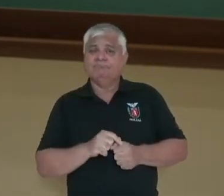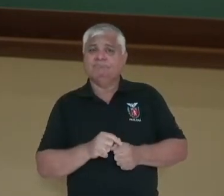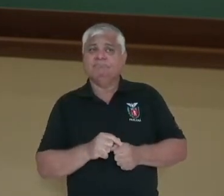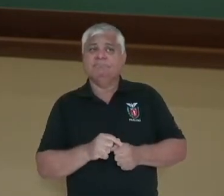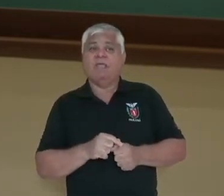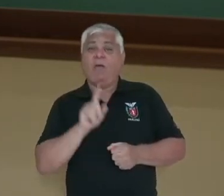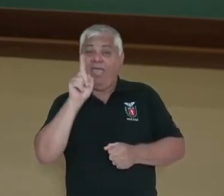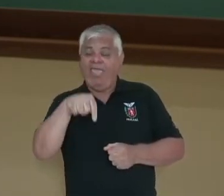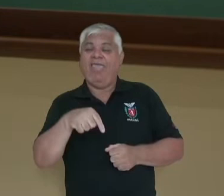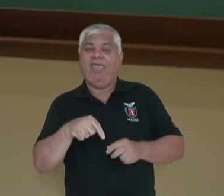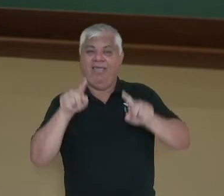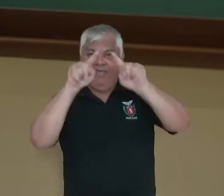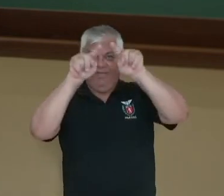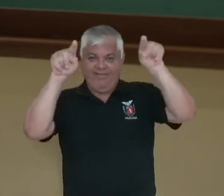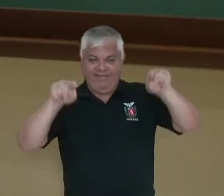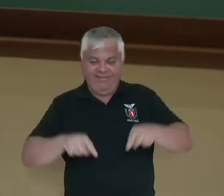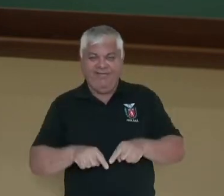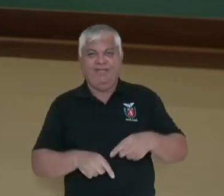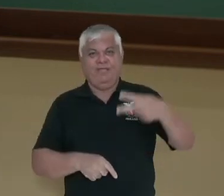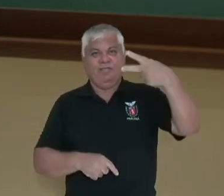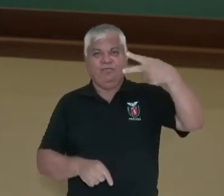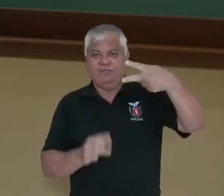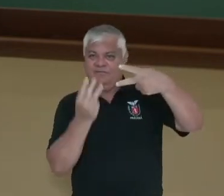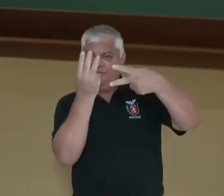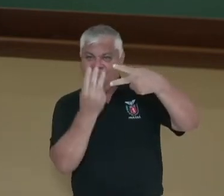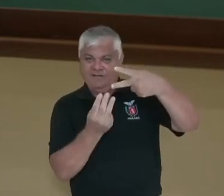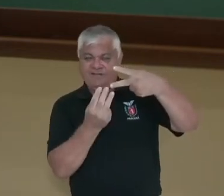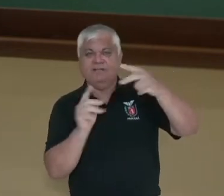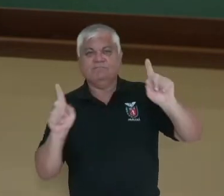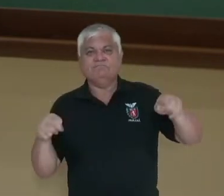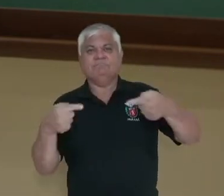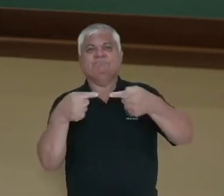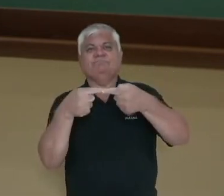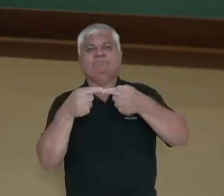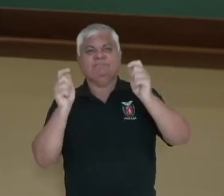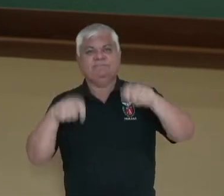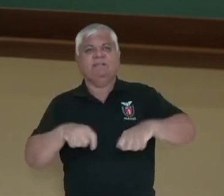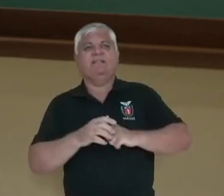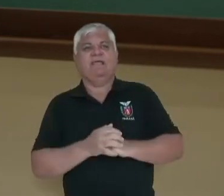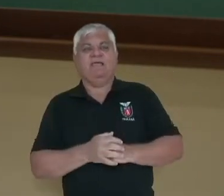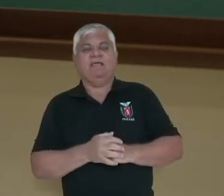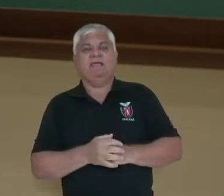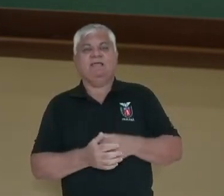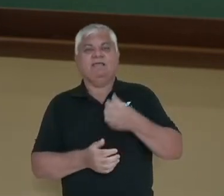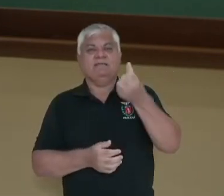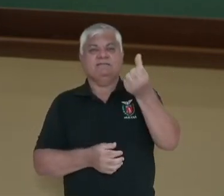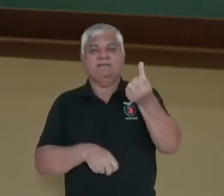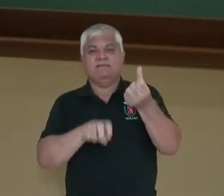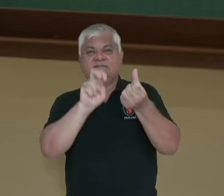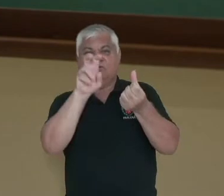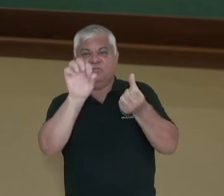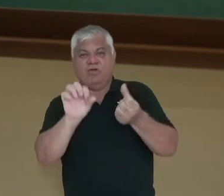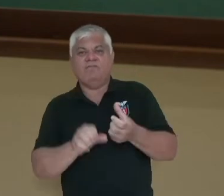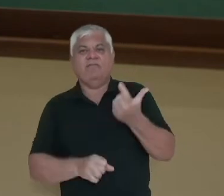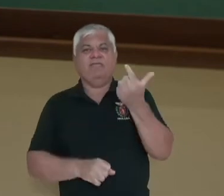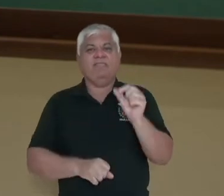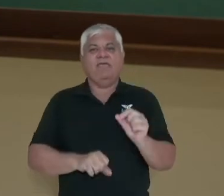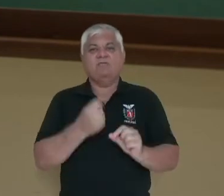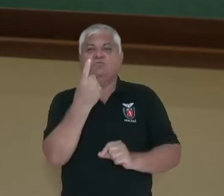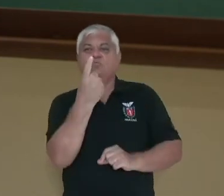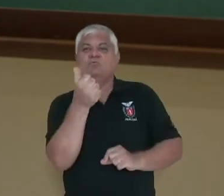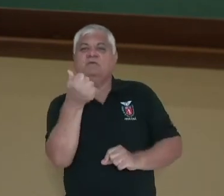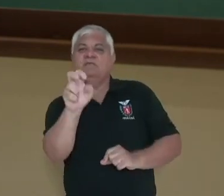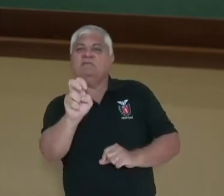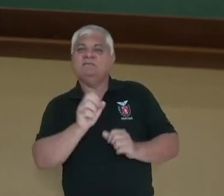a matriz 2 por 3 será essa matriz que contém os elementos 6, 5, 9, 10, 1